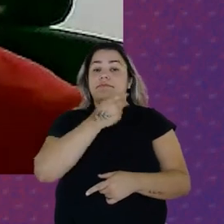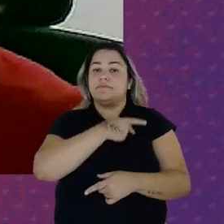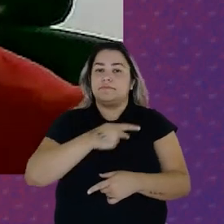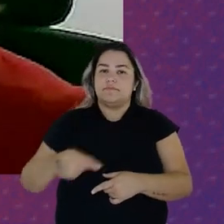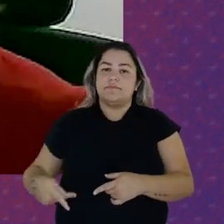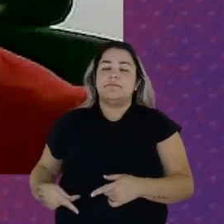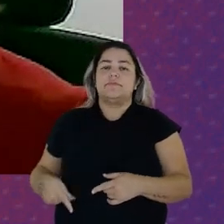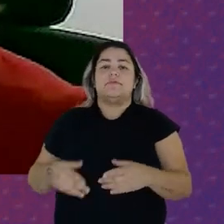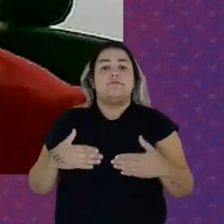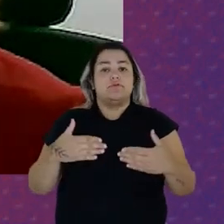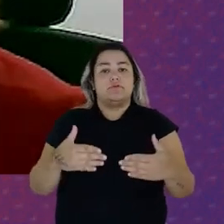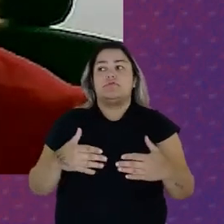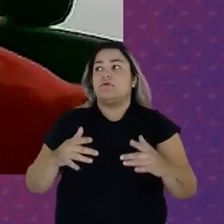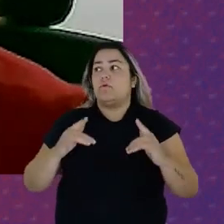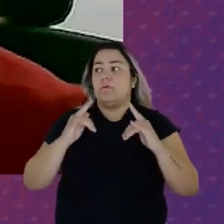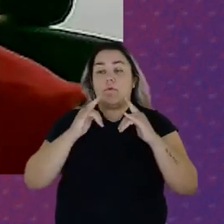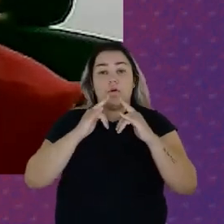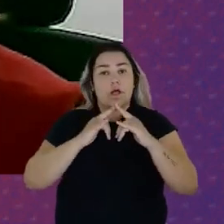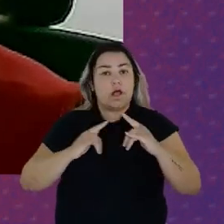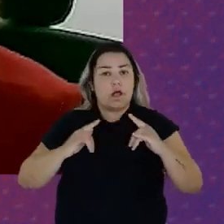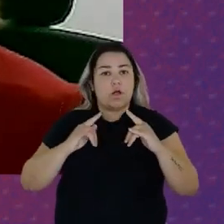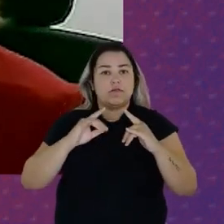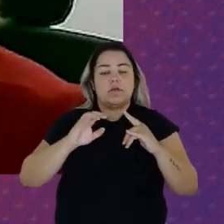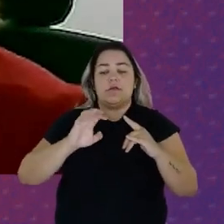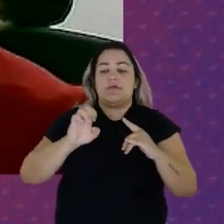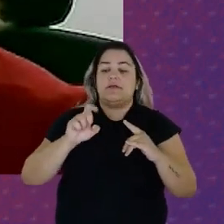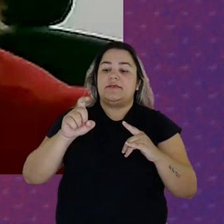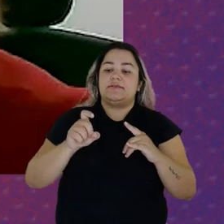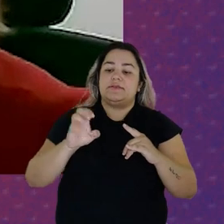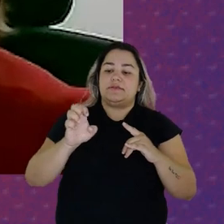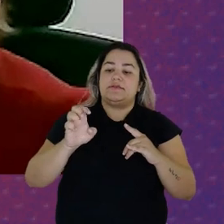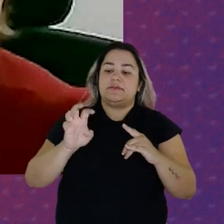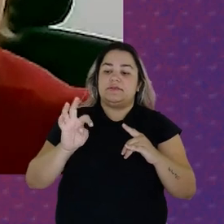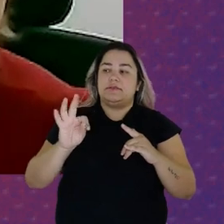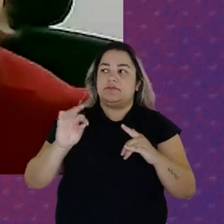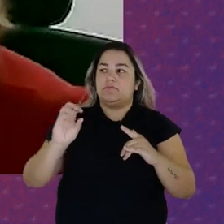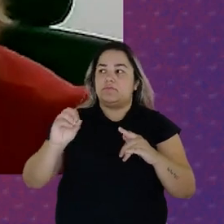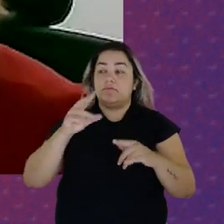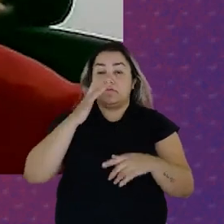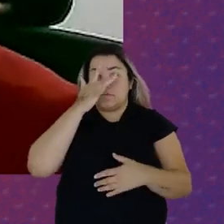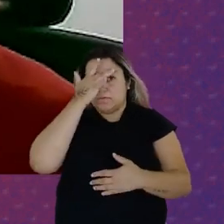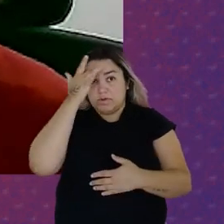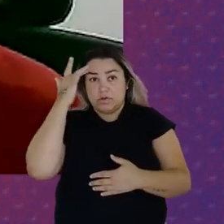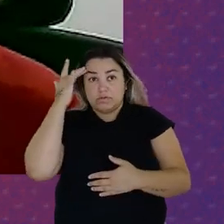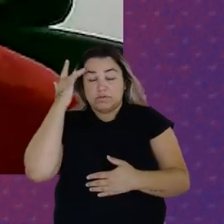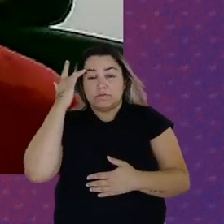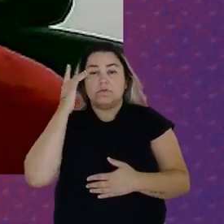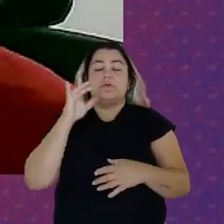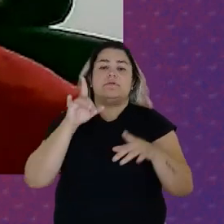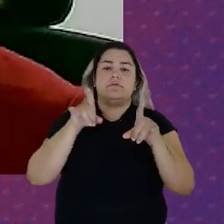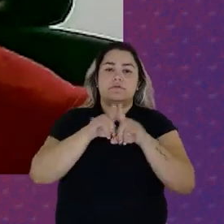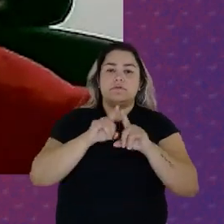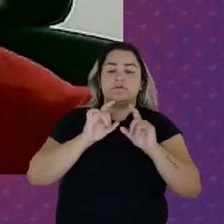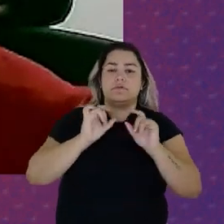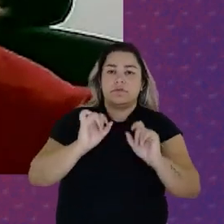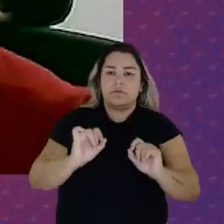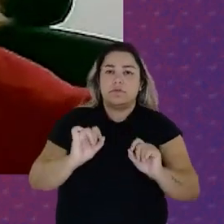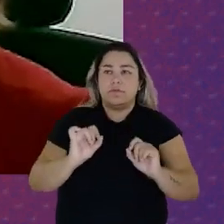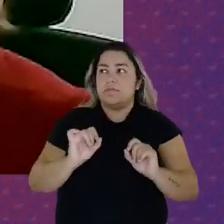Exército, onde pessoas, em torno de 300 pessoas, reuniram-se pedindo intervenção